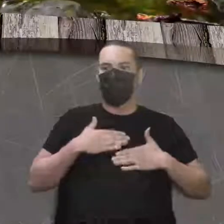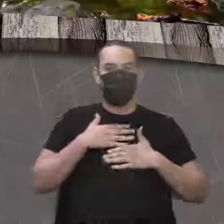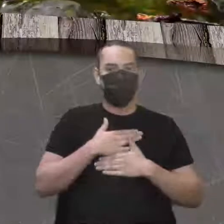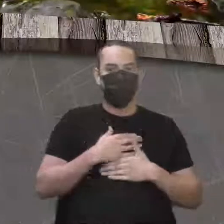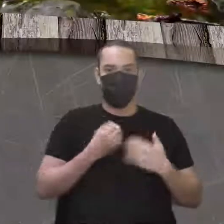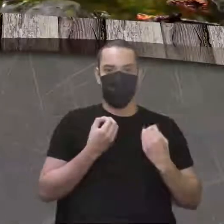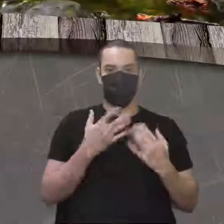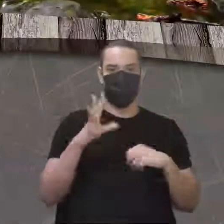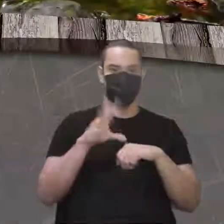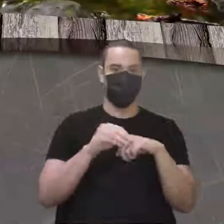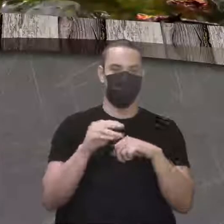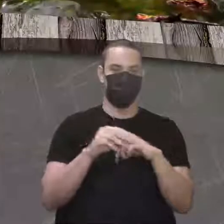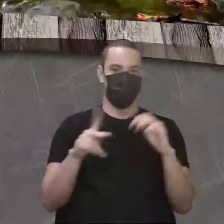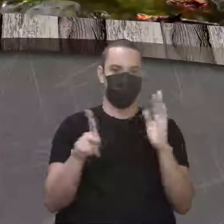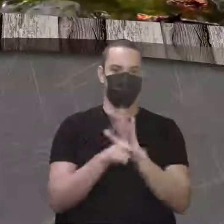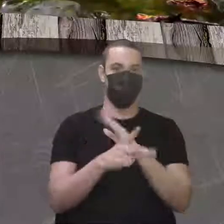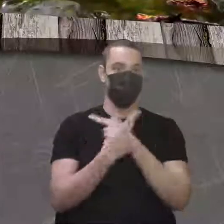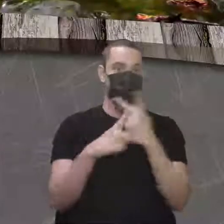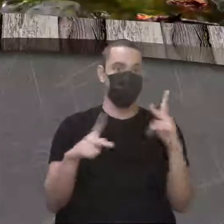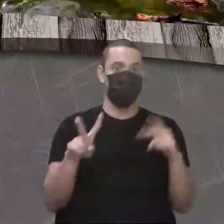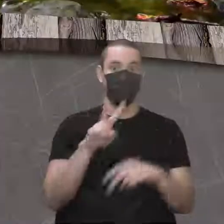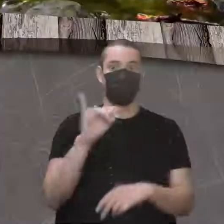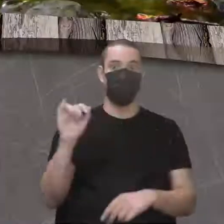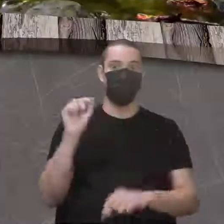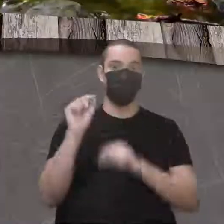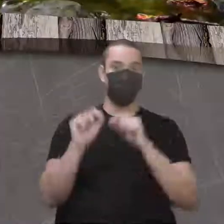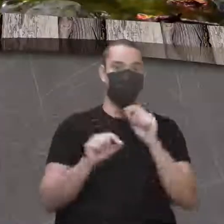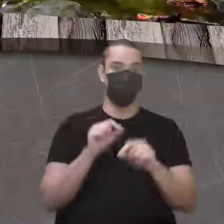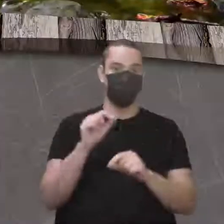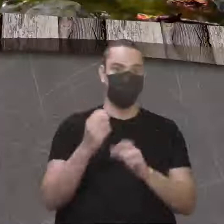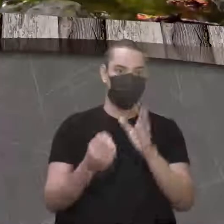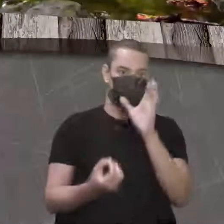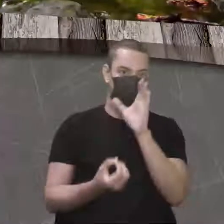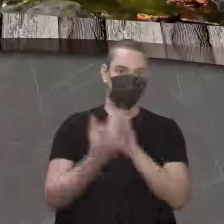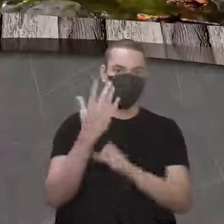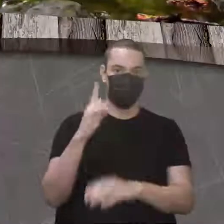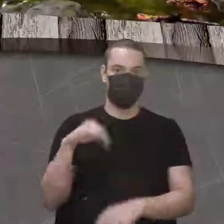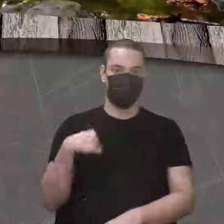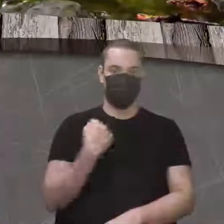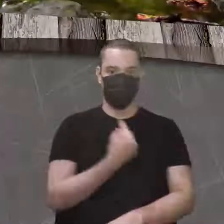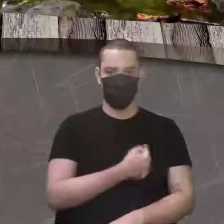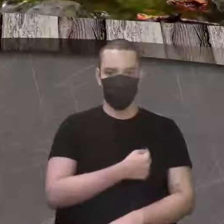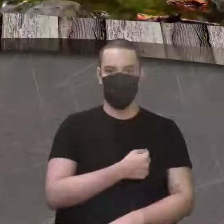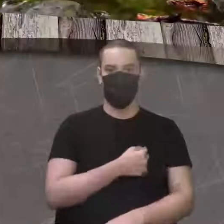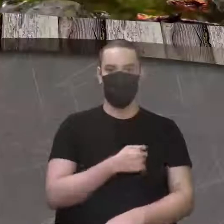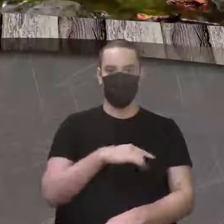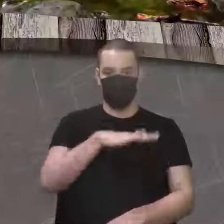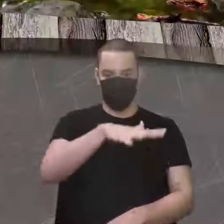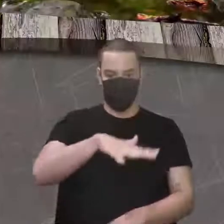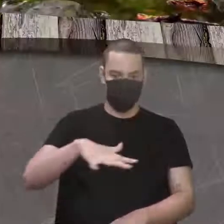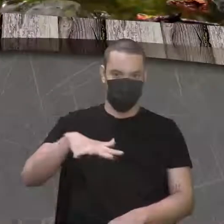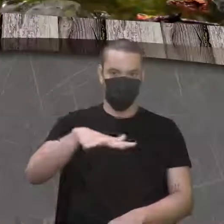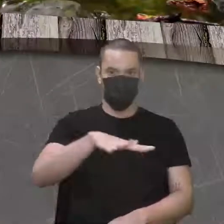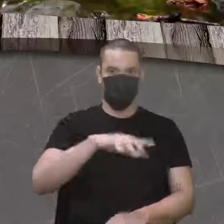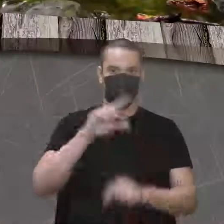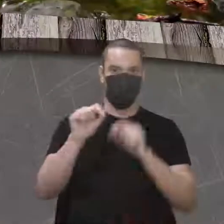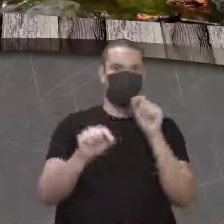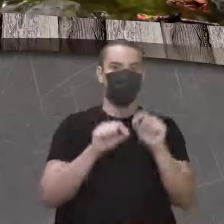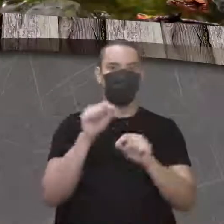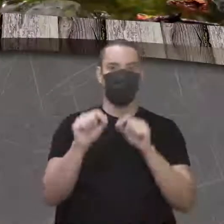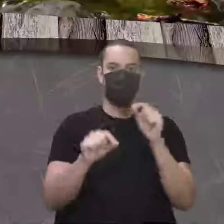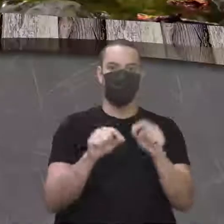satisfatórias para o seu conhecimento e vai que surja aqui no nosso ambiente aqui